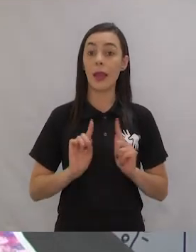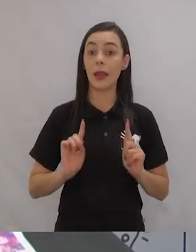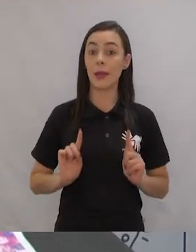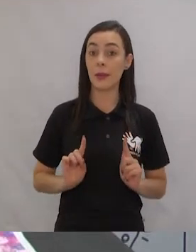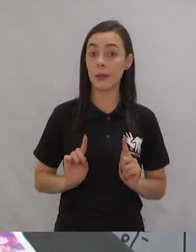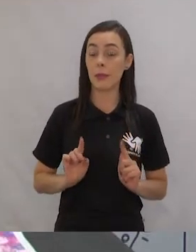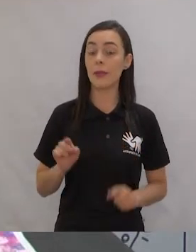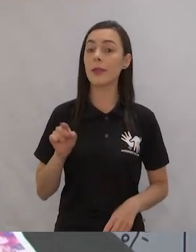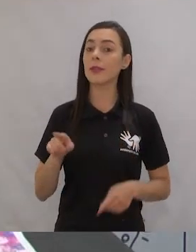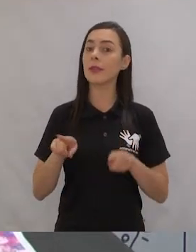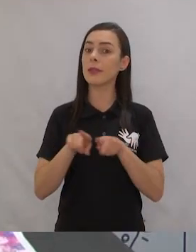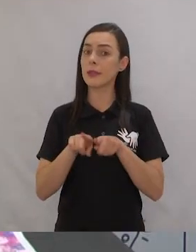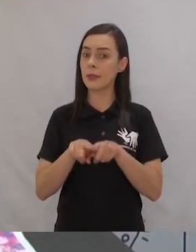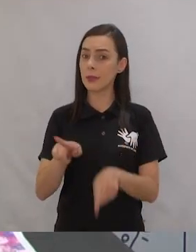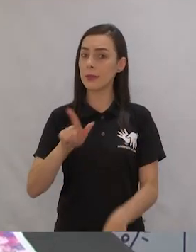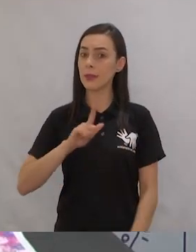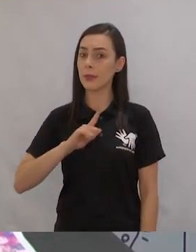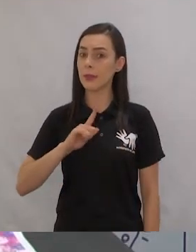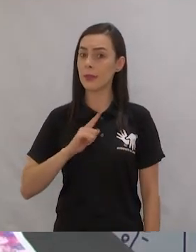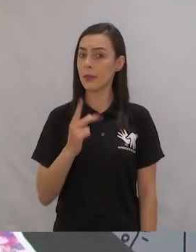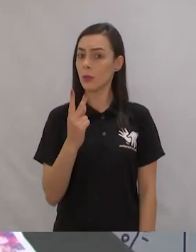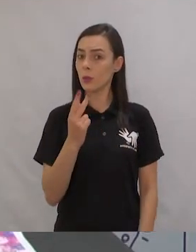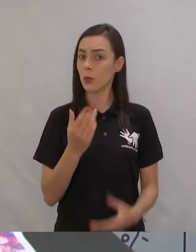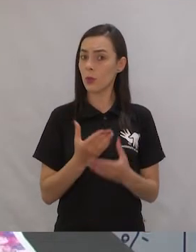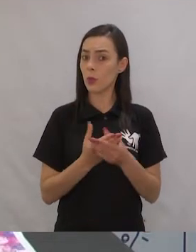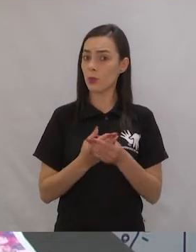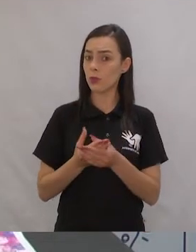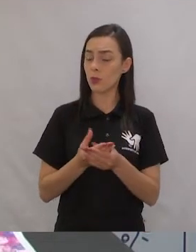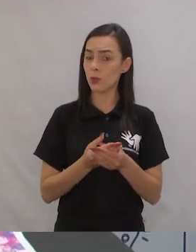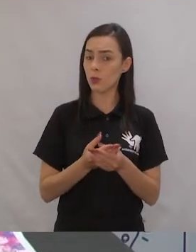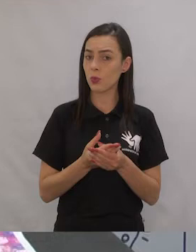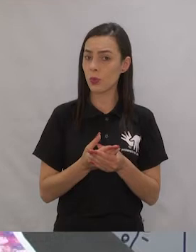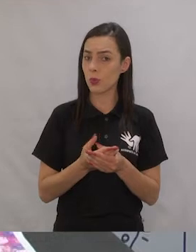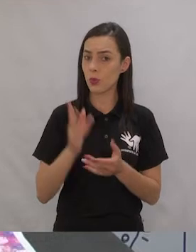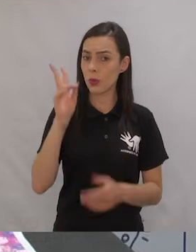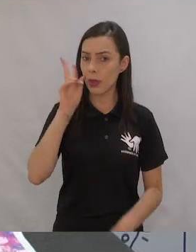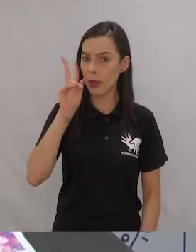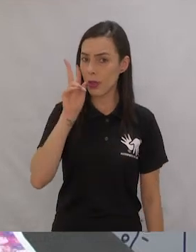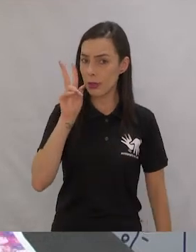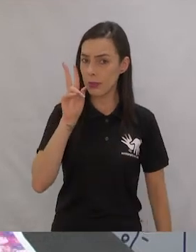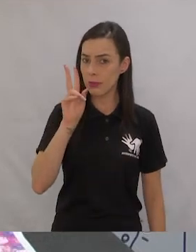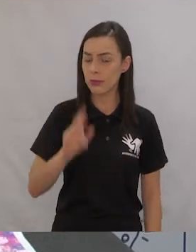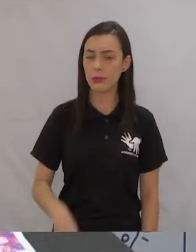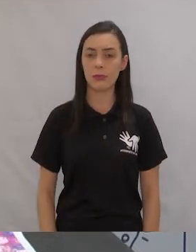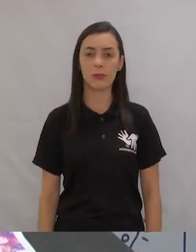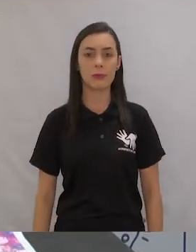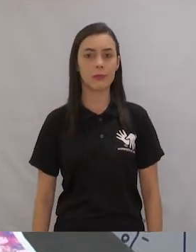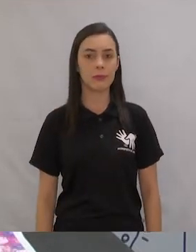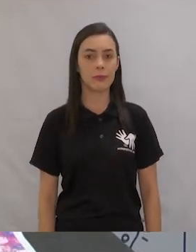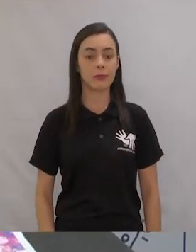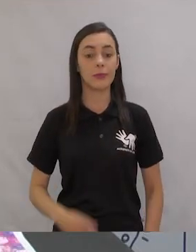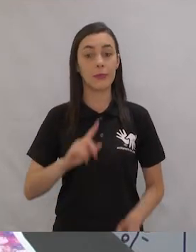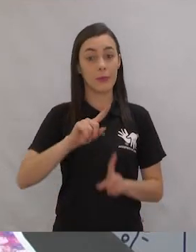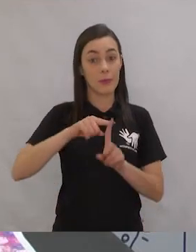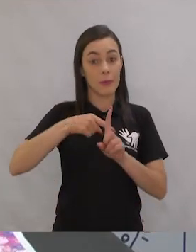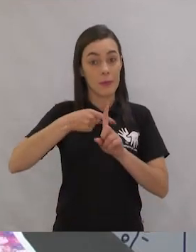Mas Júlio também apresentou mais dois brinquedos, que eram os dois controles. Mas